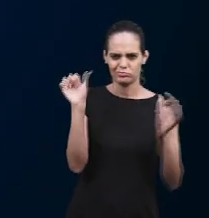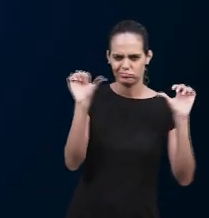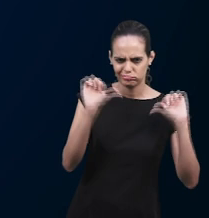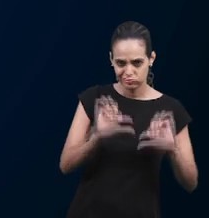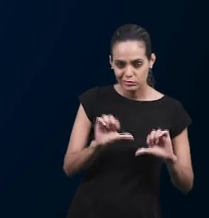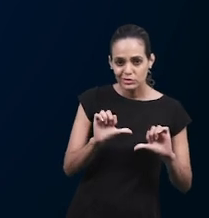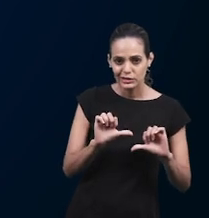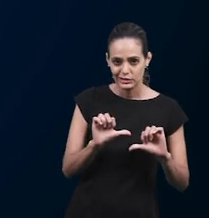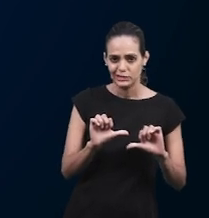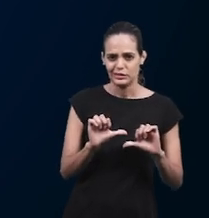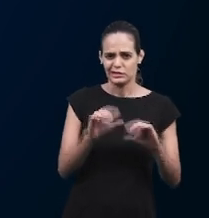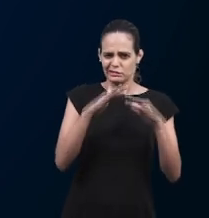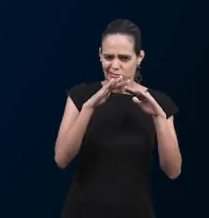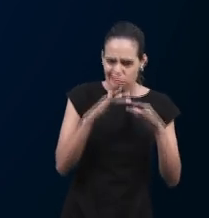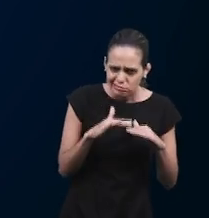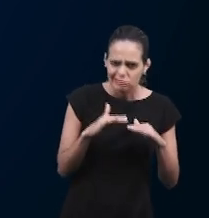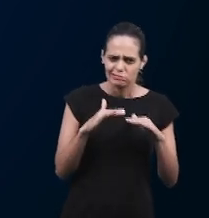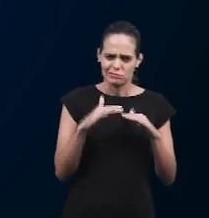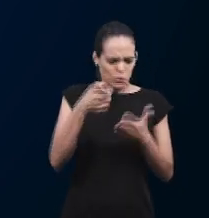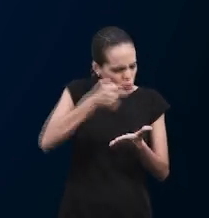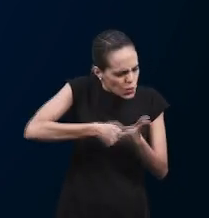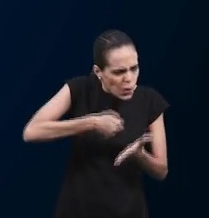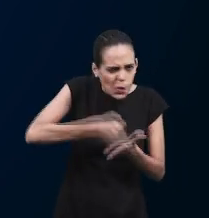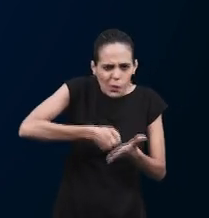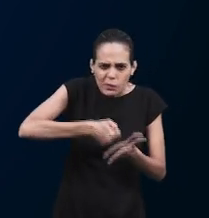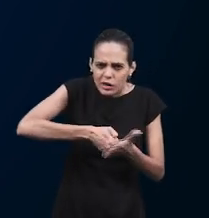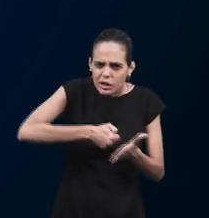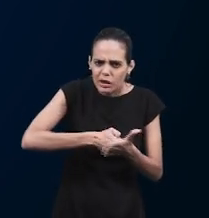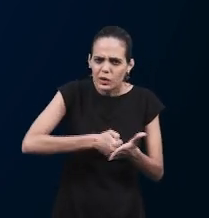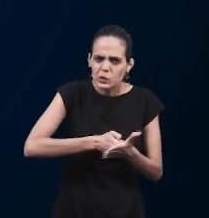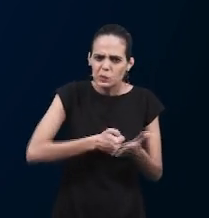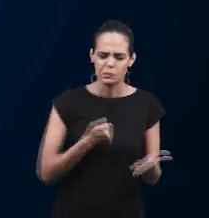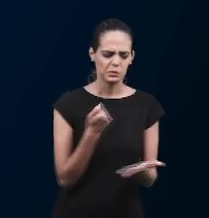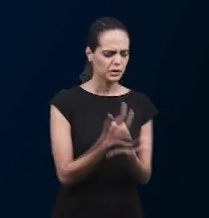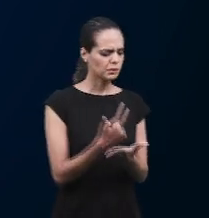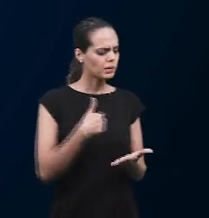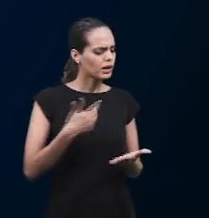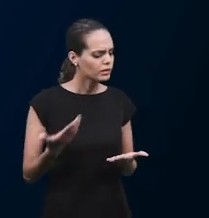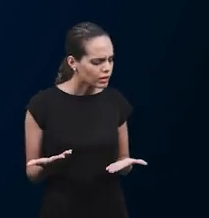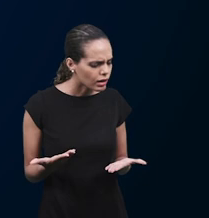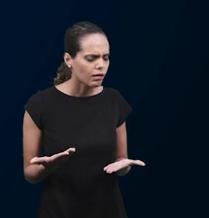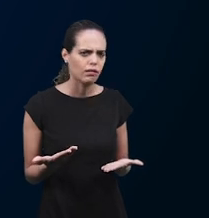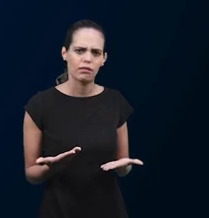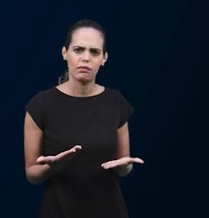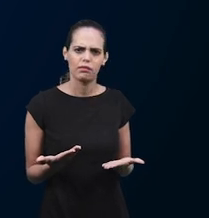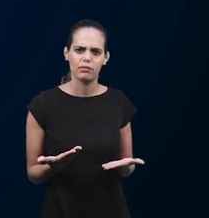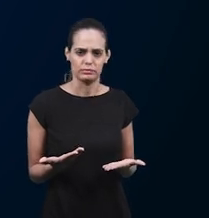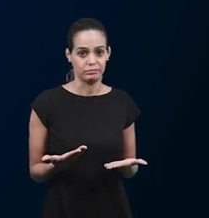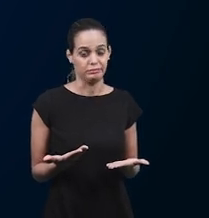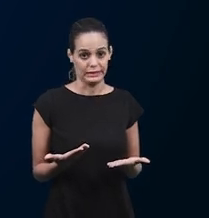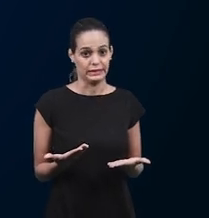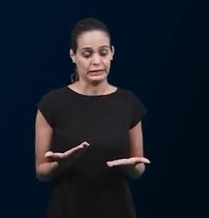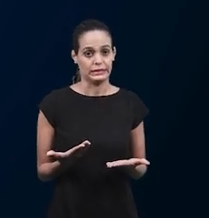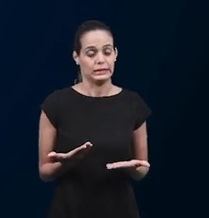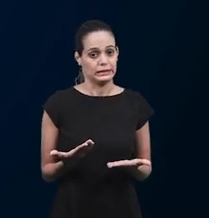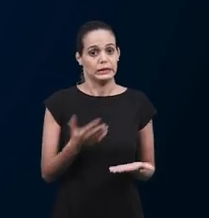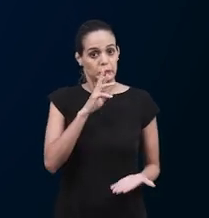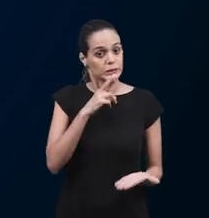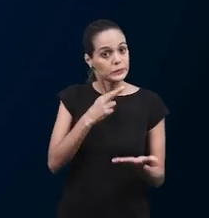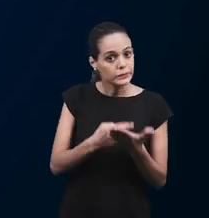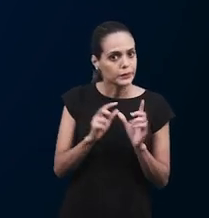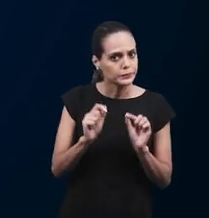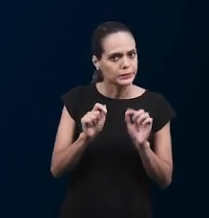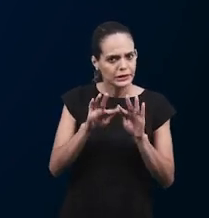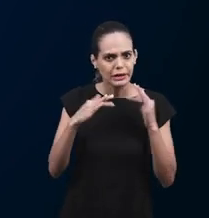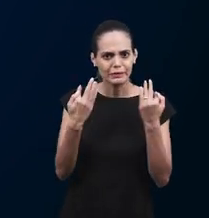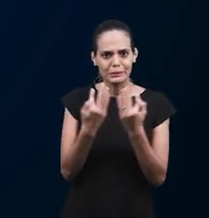ele teve de querer sufocar ali o seu irmão para que ele pagasse a sua dívida que ele tinha, o reflexo da família